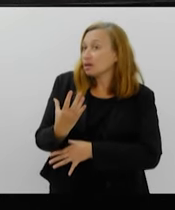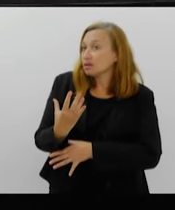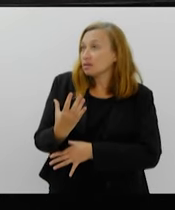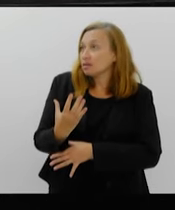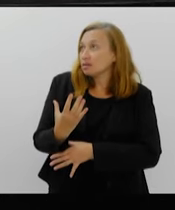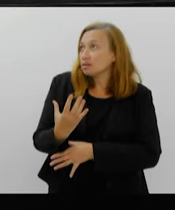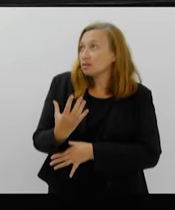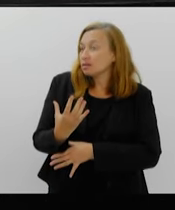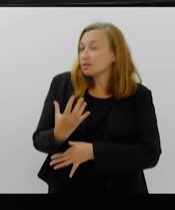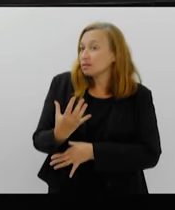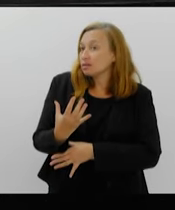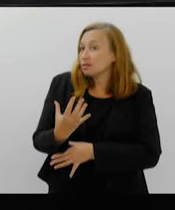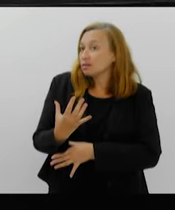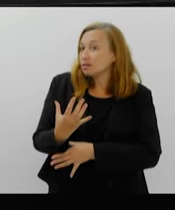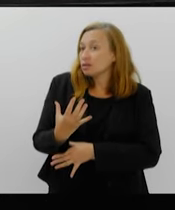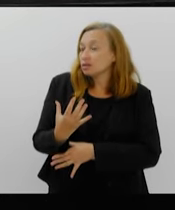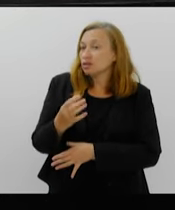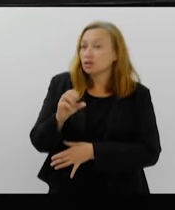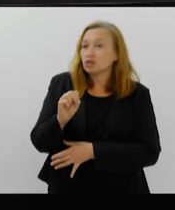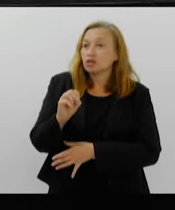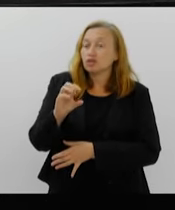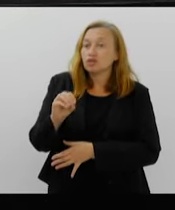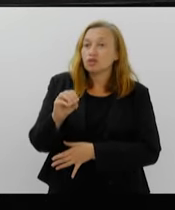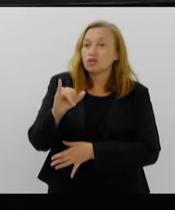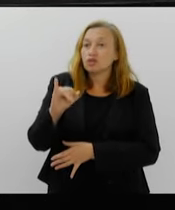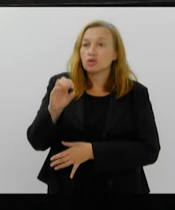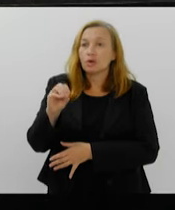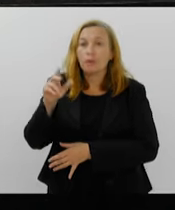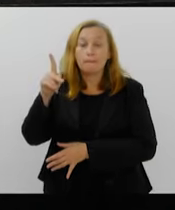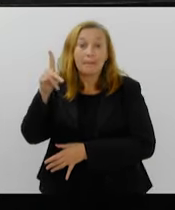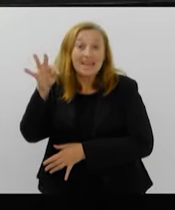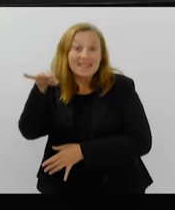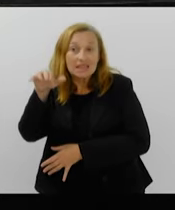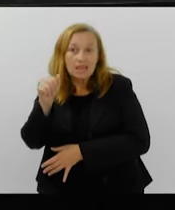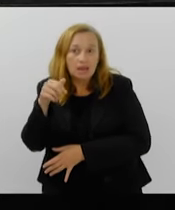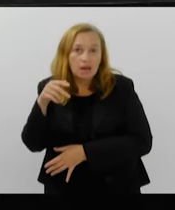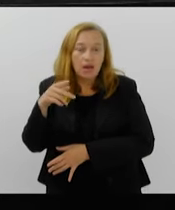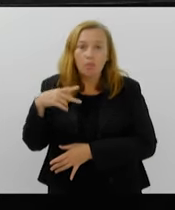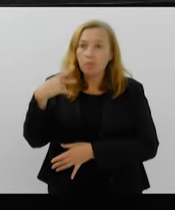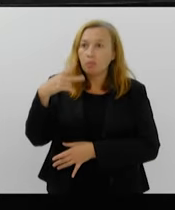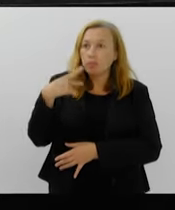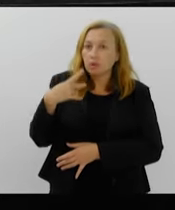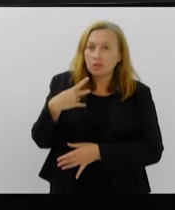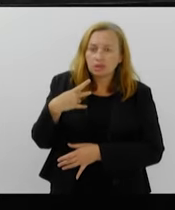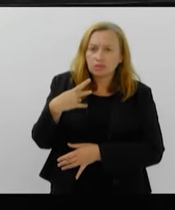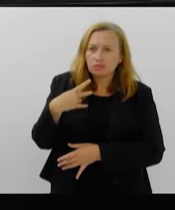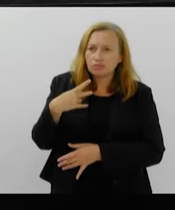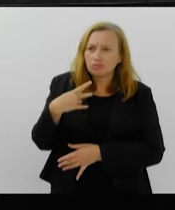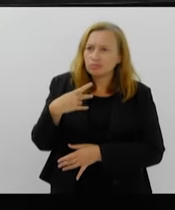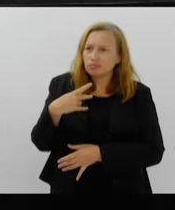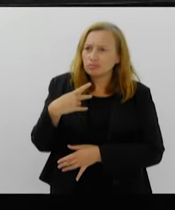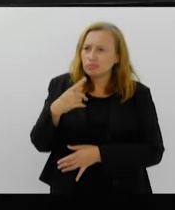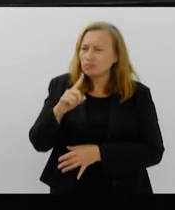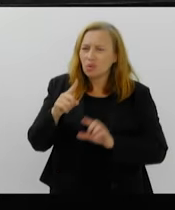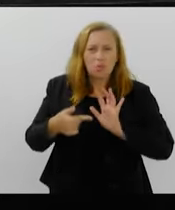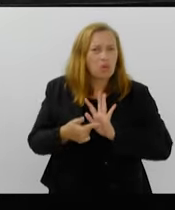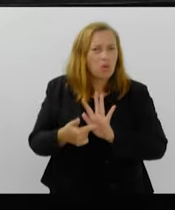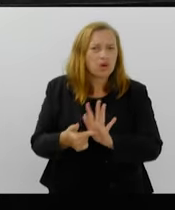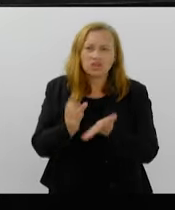Beira a sociopatia política é de uma excrescência é de um afastamento da